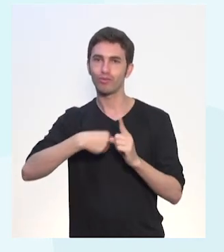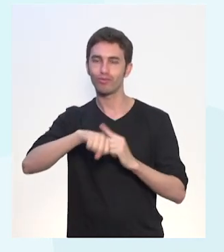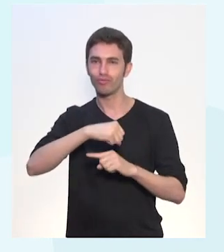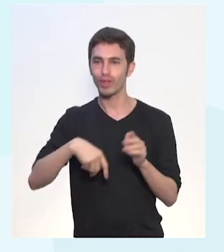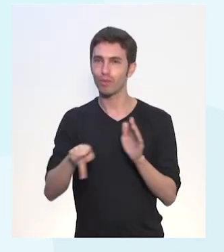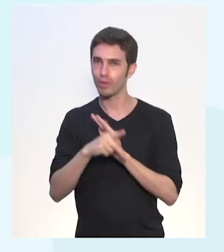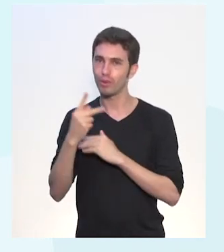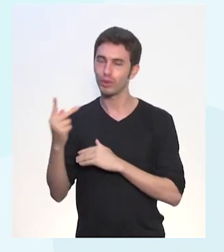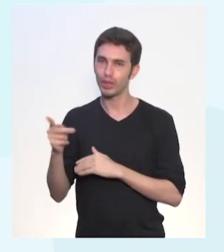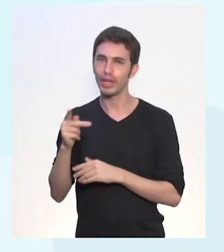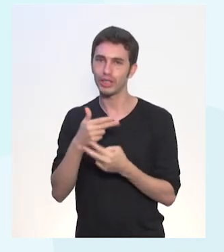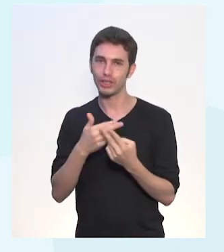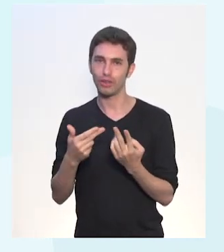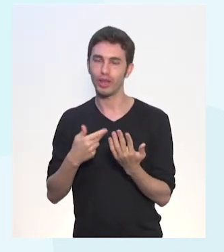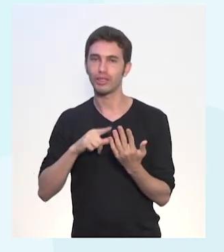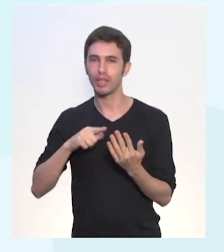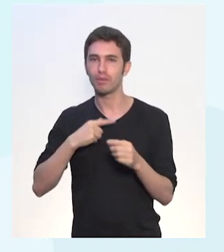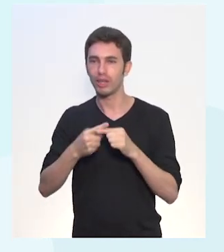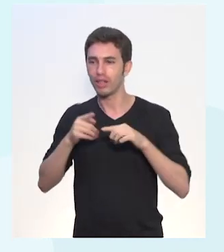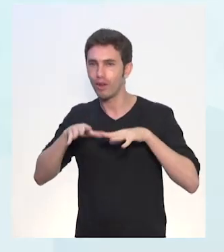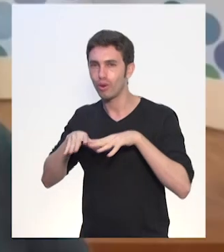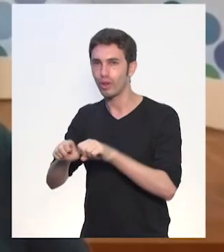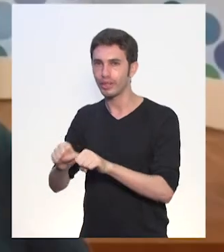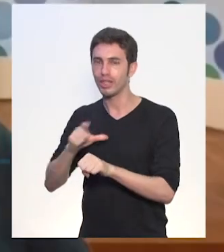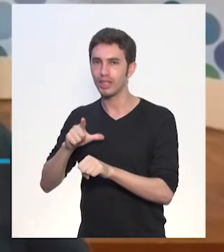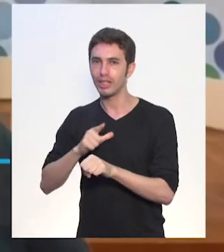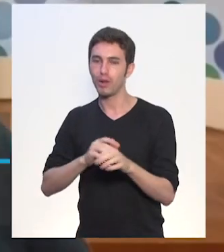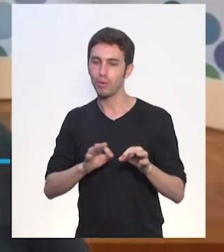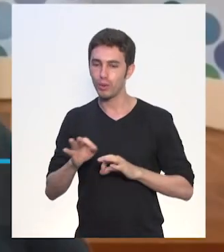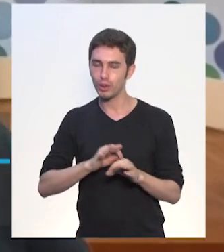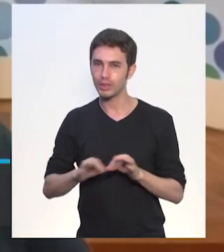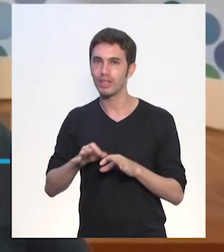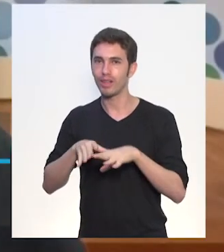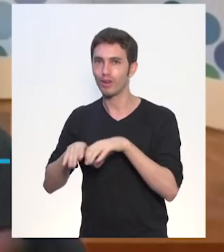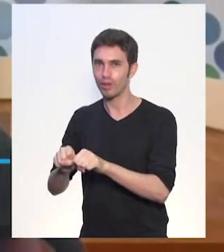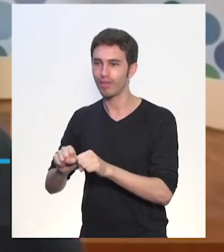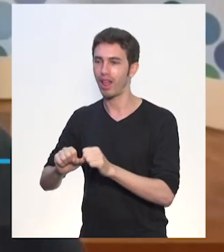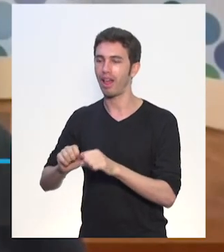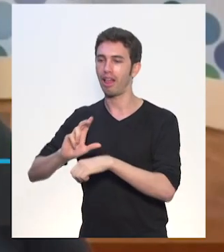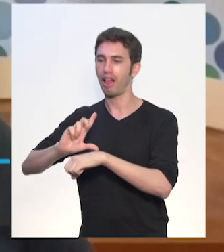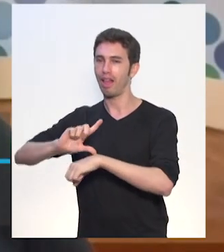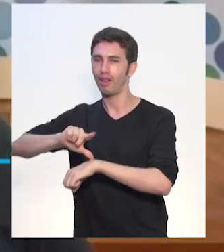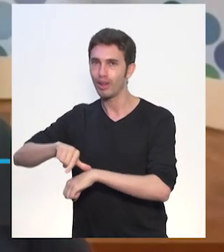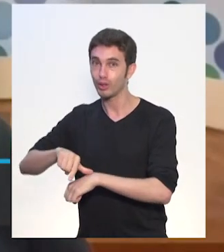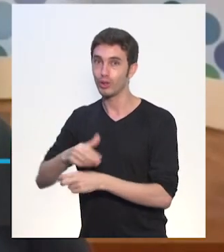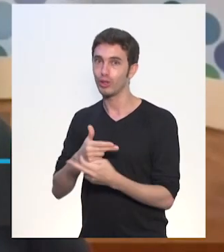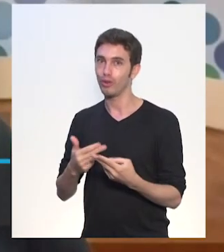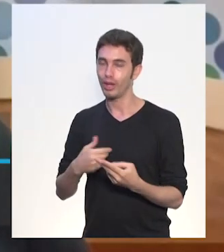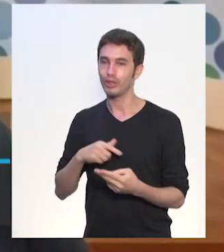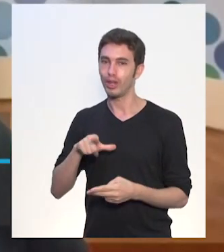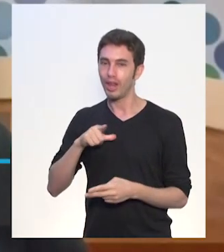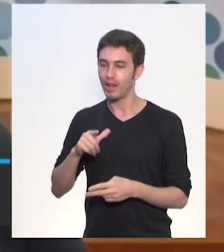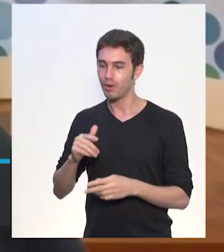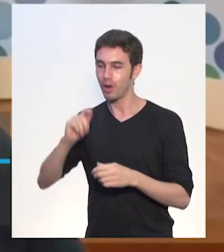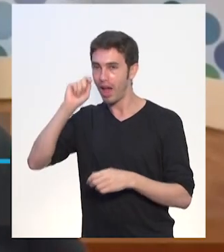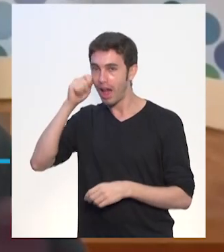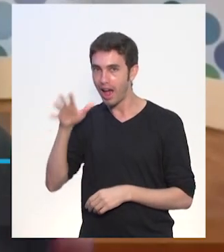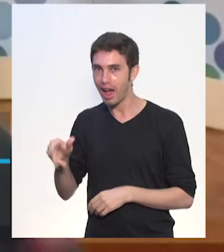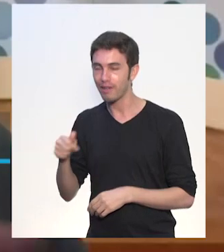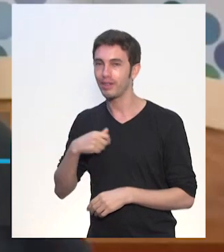peculiares deles, até por causa da colonização, né? O processo colonial atrasou e muito, né, ao continente africano,